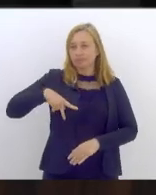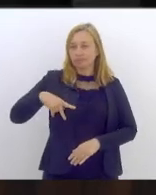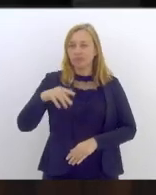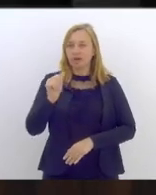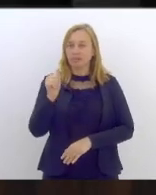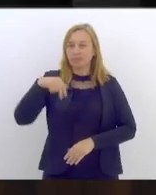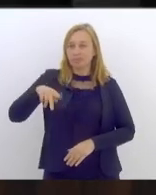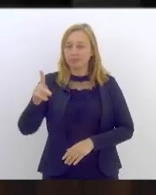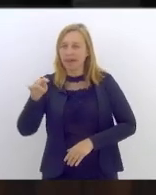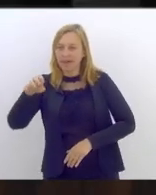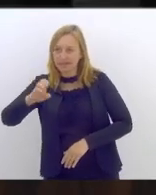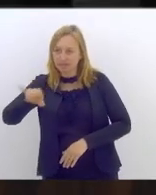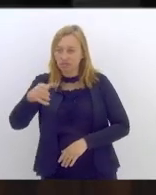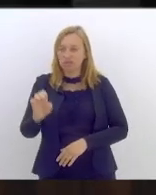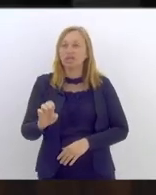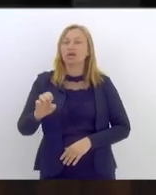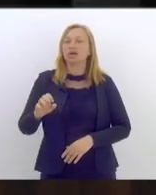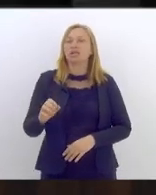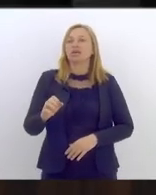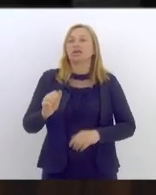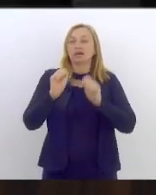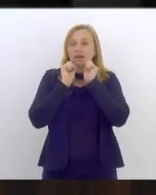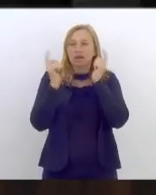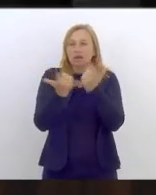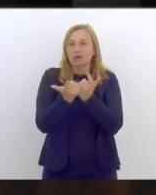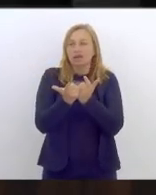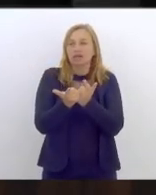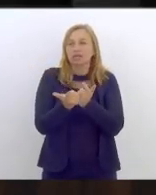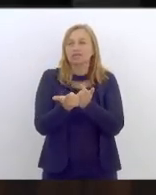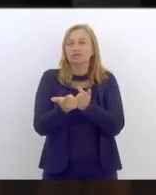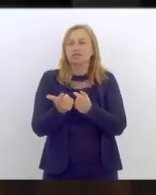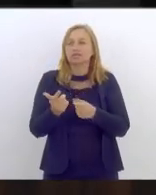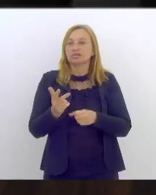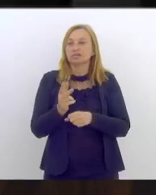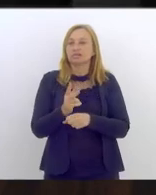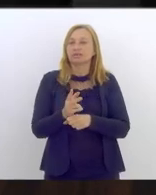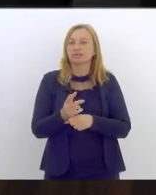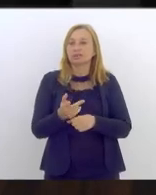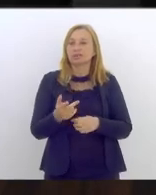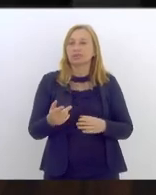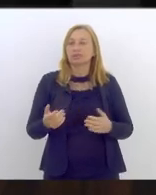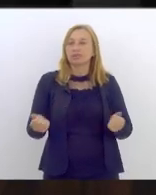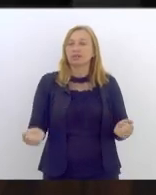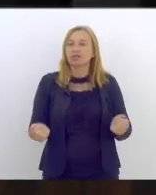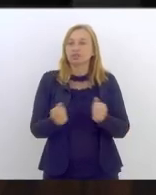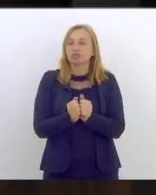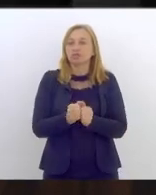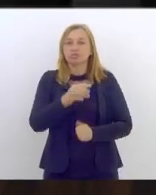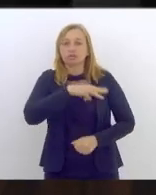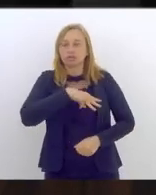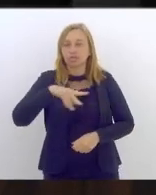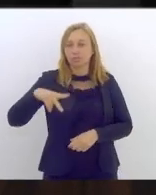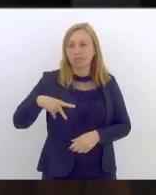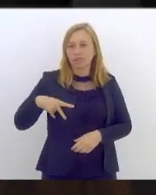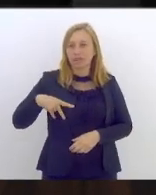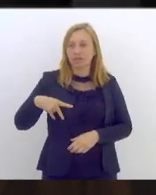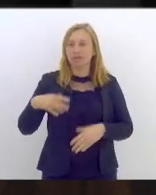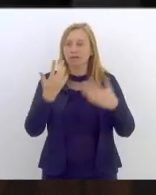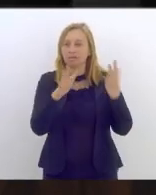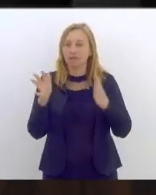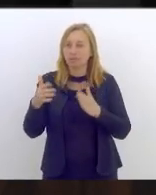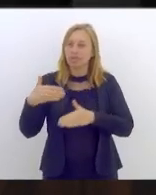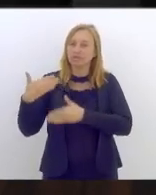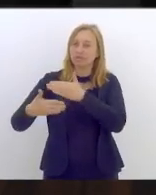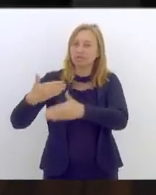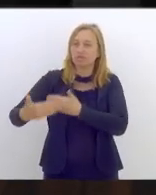amperes é que a Assembleia Legislativa tem buscado contar com a participação do MP parabéns por sua